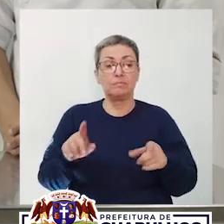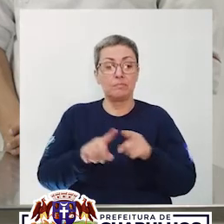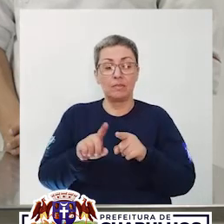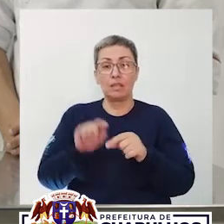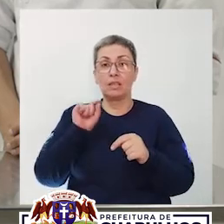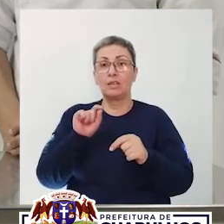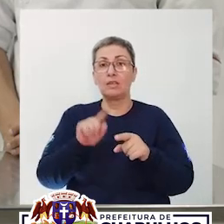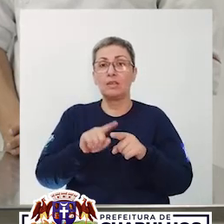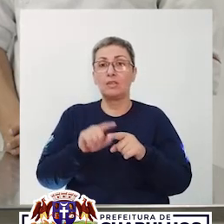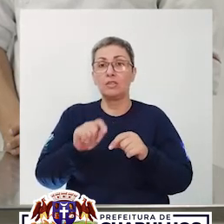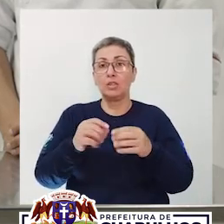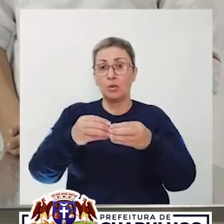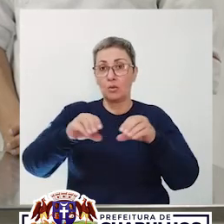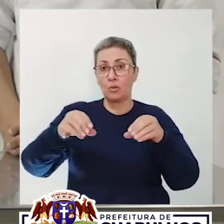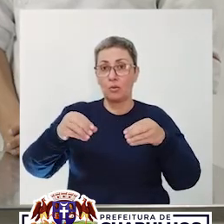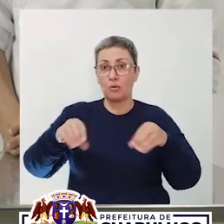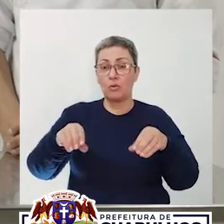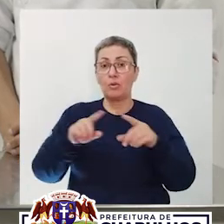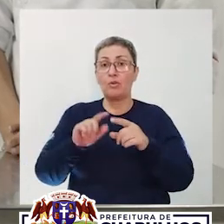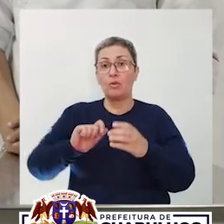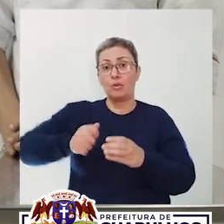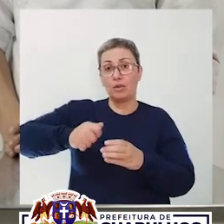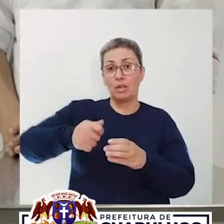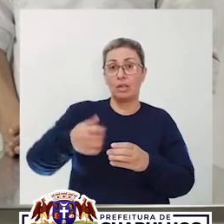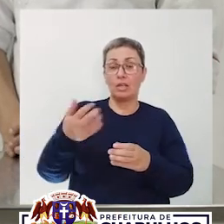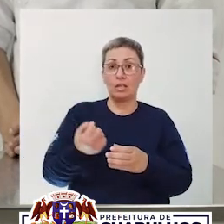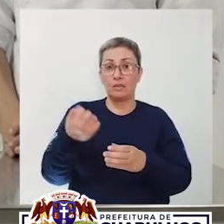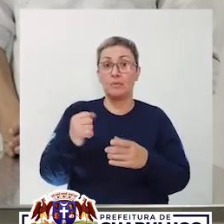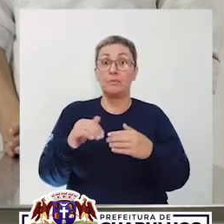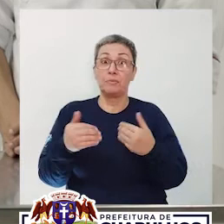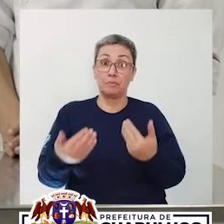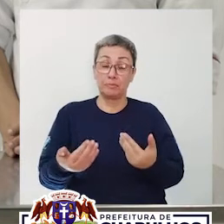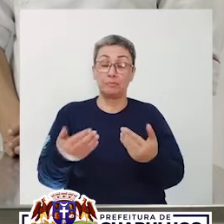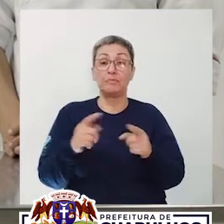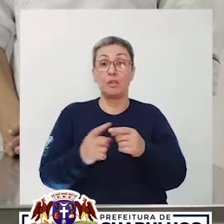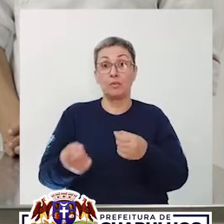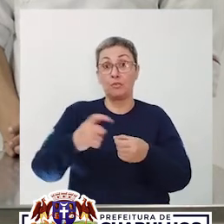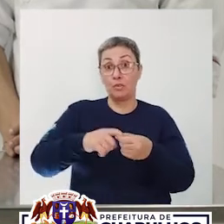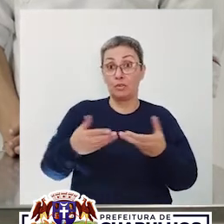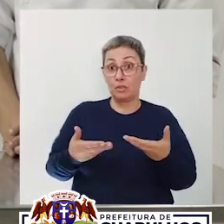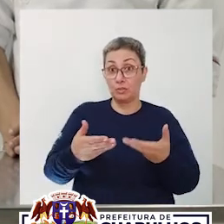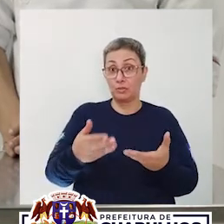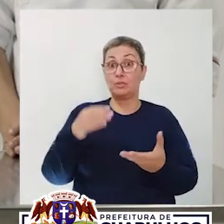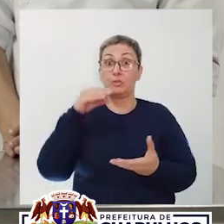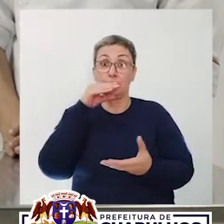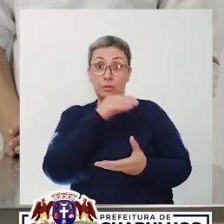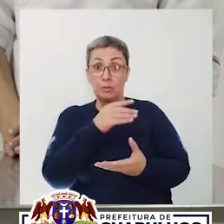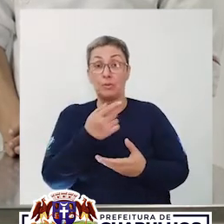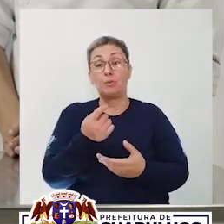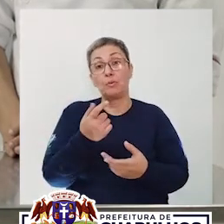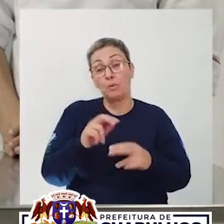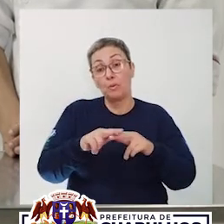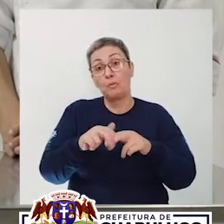dela, a cobertura são ovos e creme de leite. Então volta no forno, vai ter que voltar